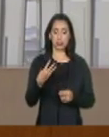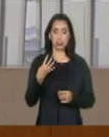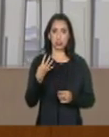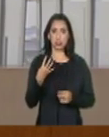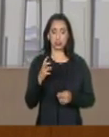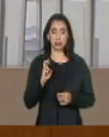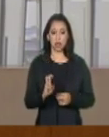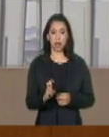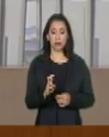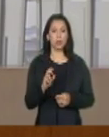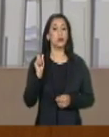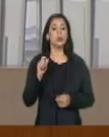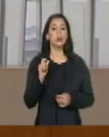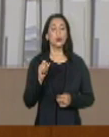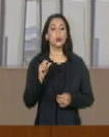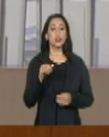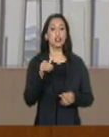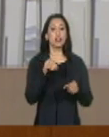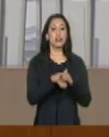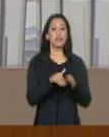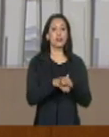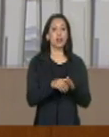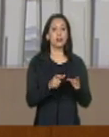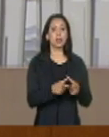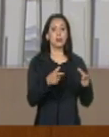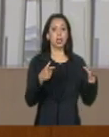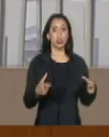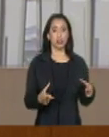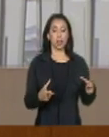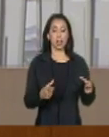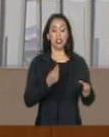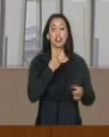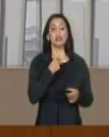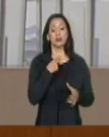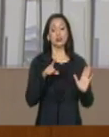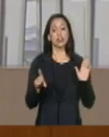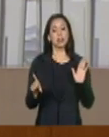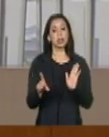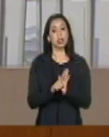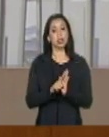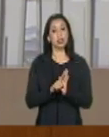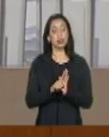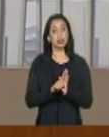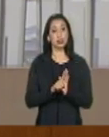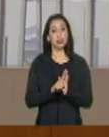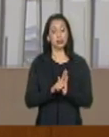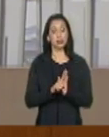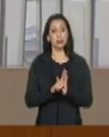maioria deliberou? Que a vontade do legislador